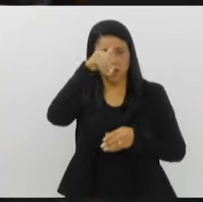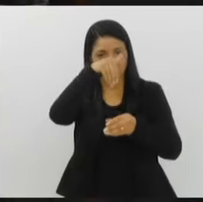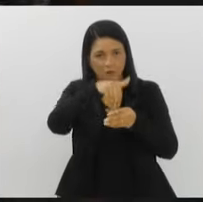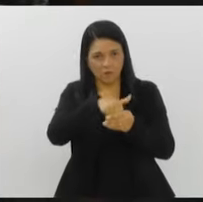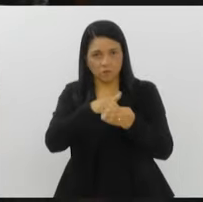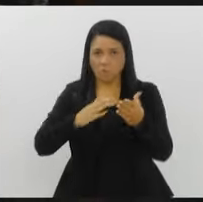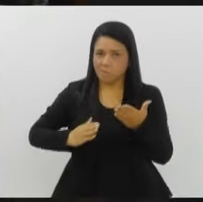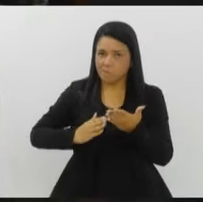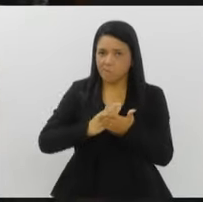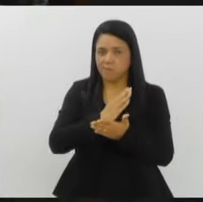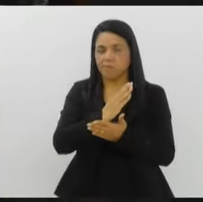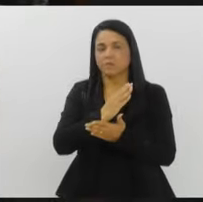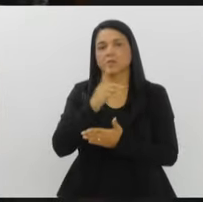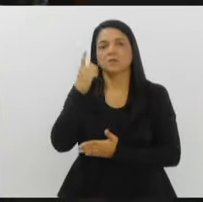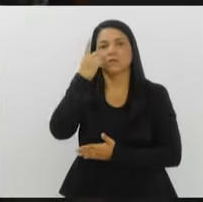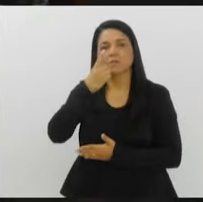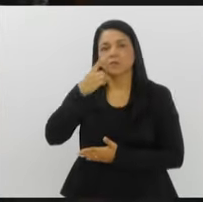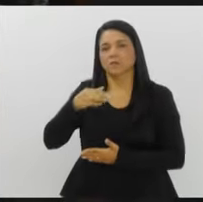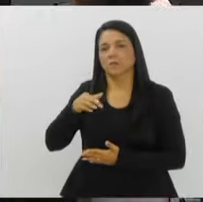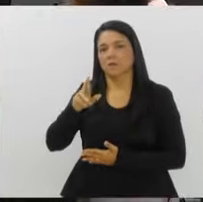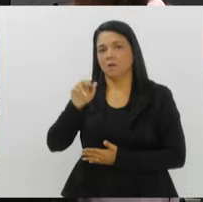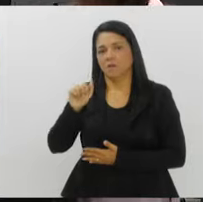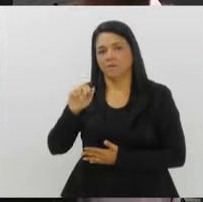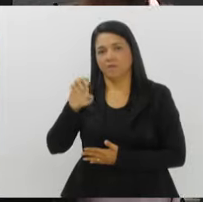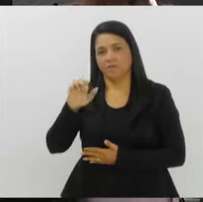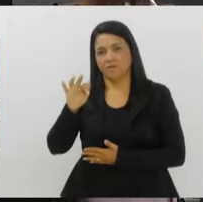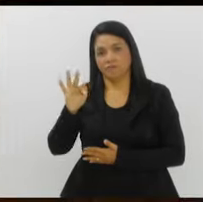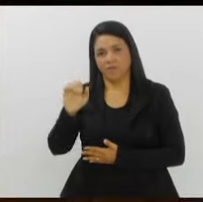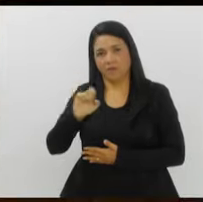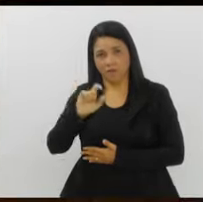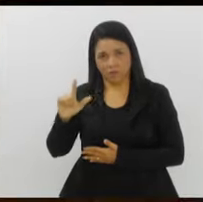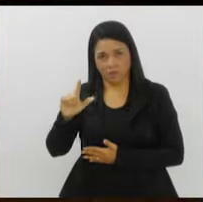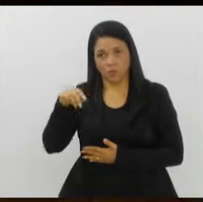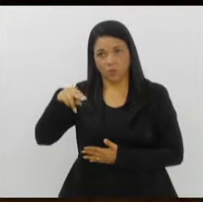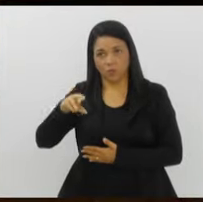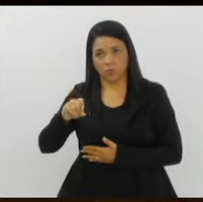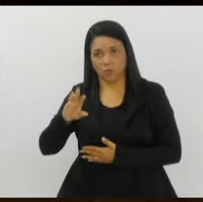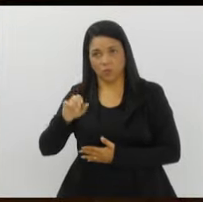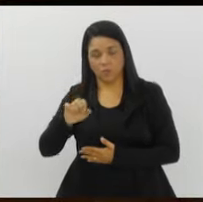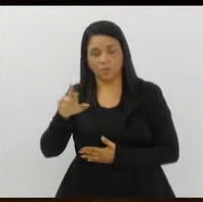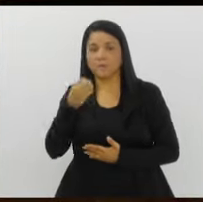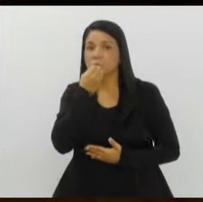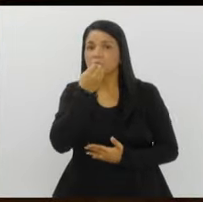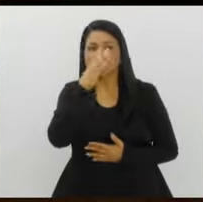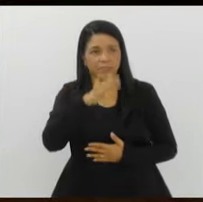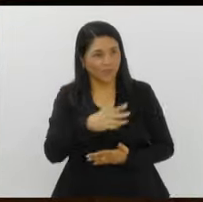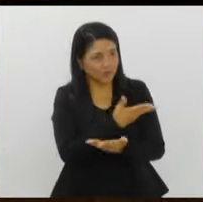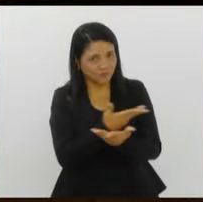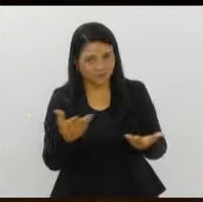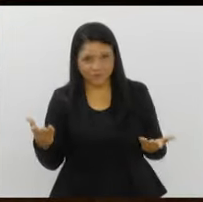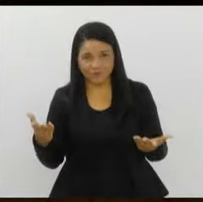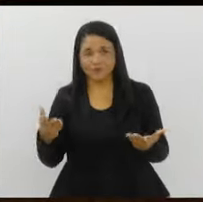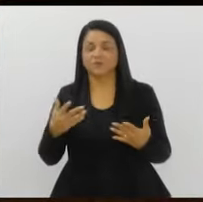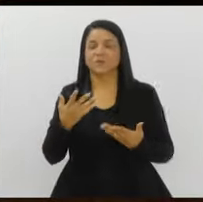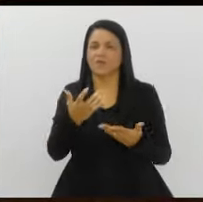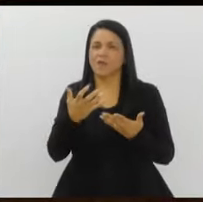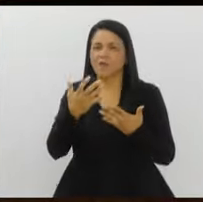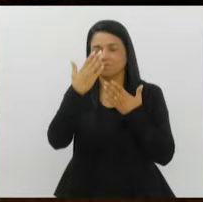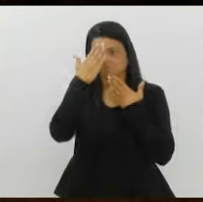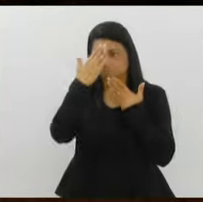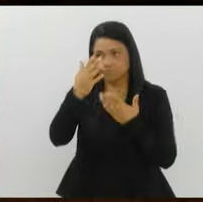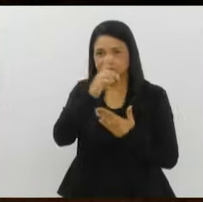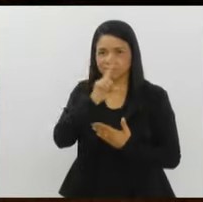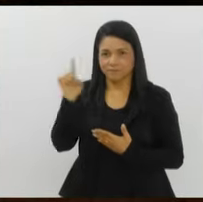aprovado. Deputado Rafael Nobre. Senhora presidente, boa tarde a todos. Primeiramente, quero aqui agradecer a